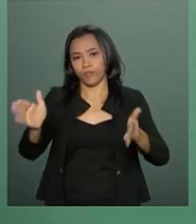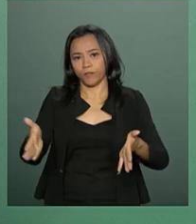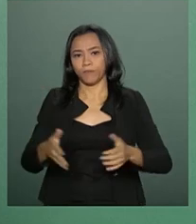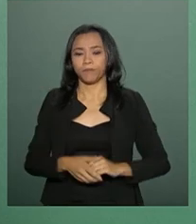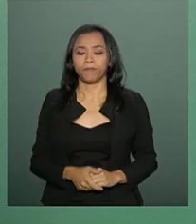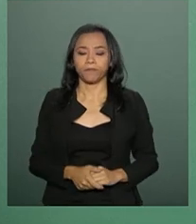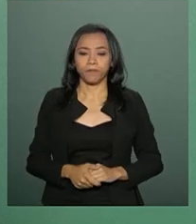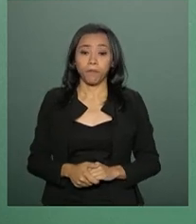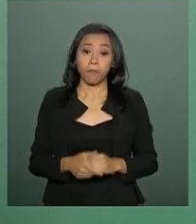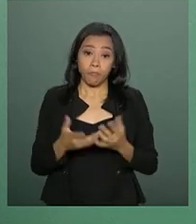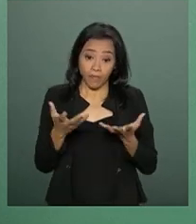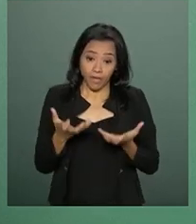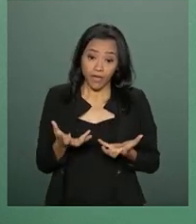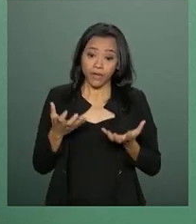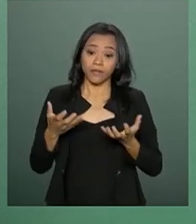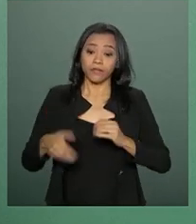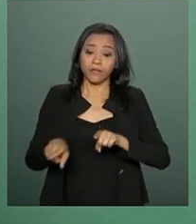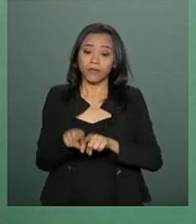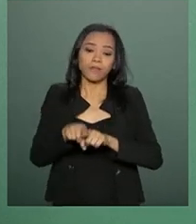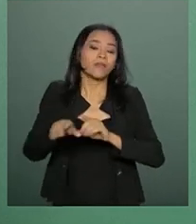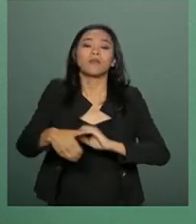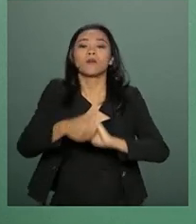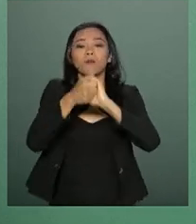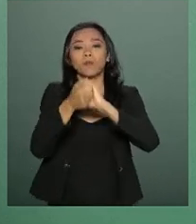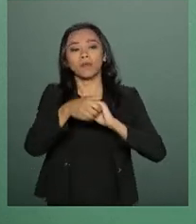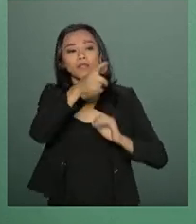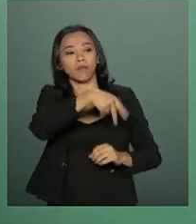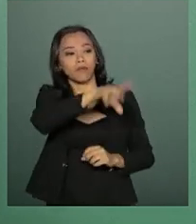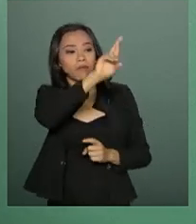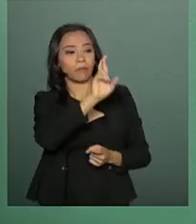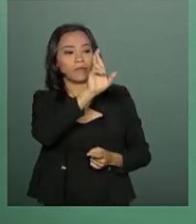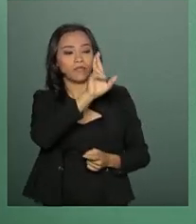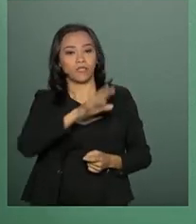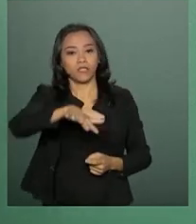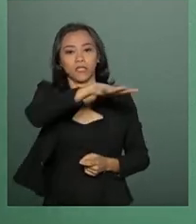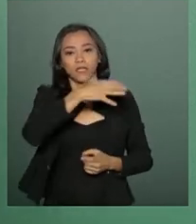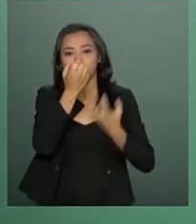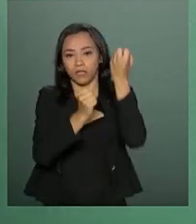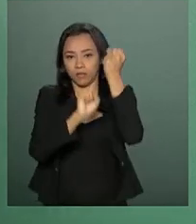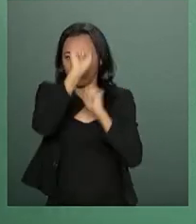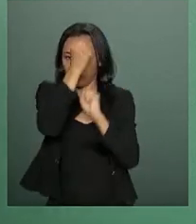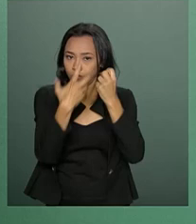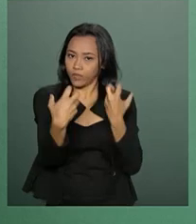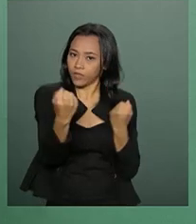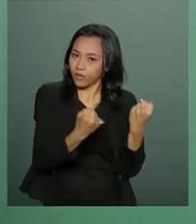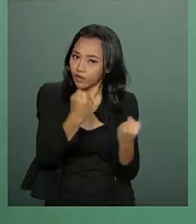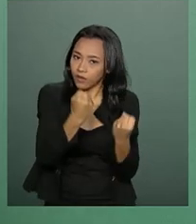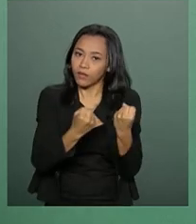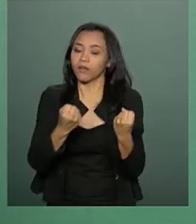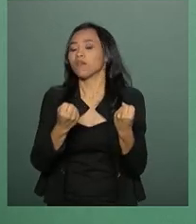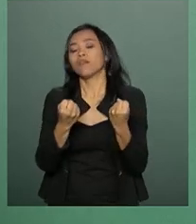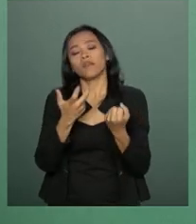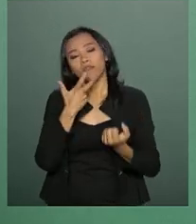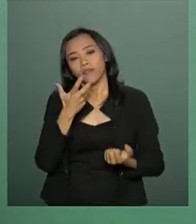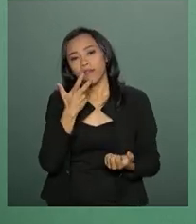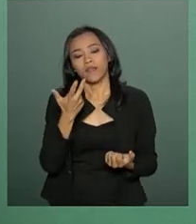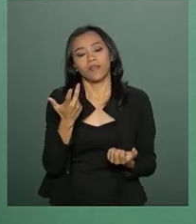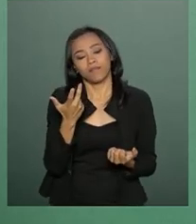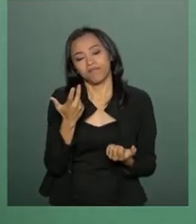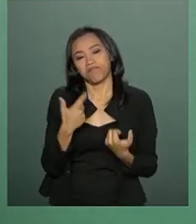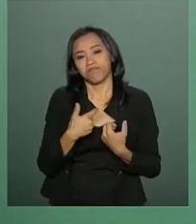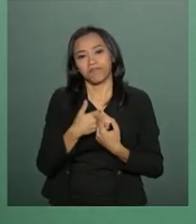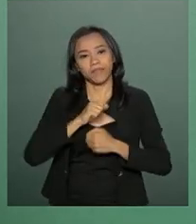quero cumprimentar os representantes da indústria automobilística e dizer certa sobriedade